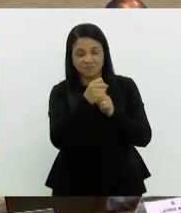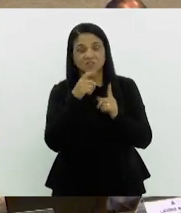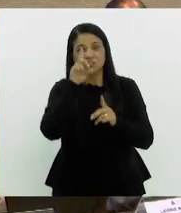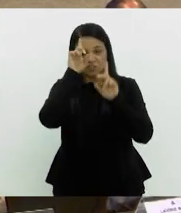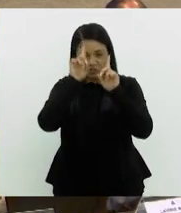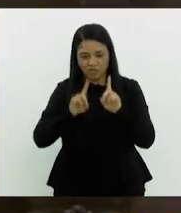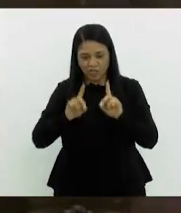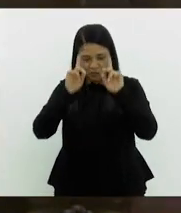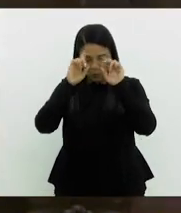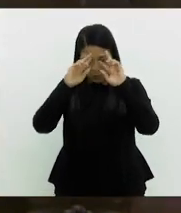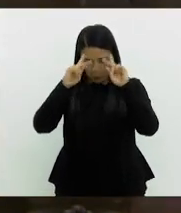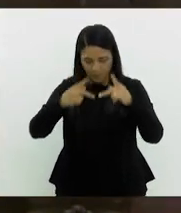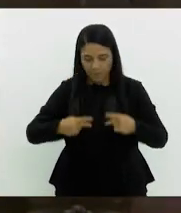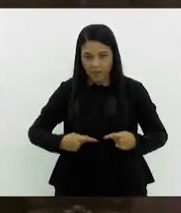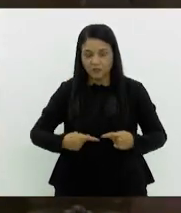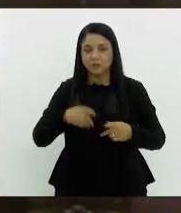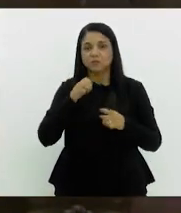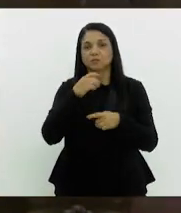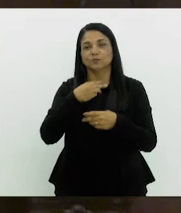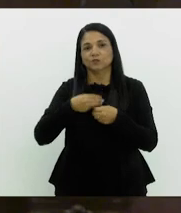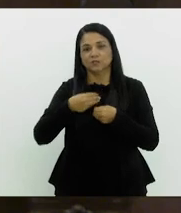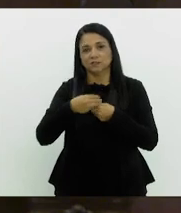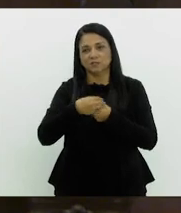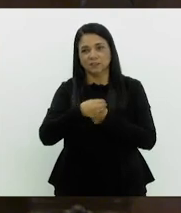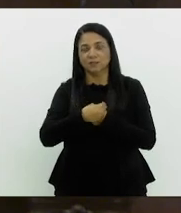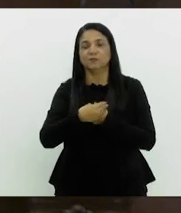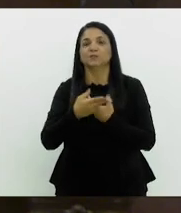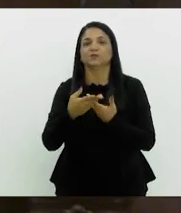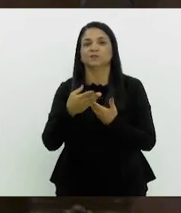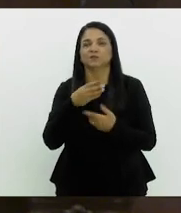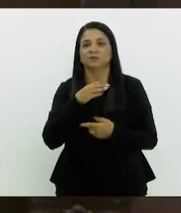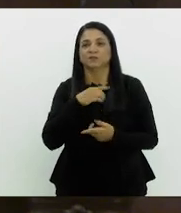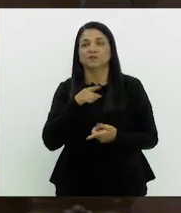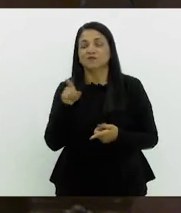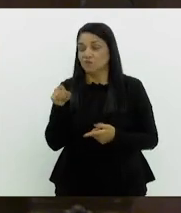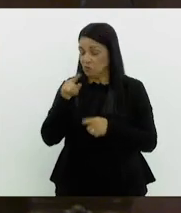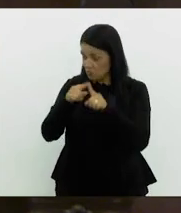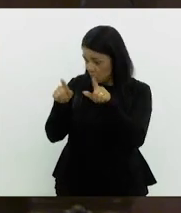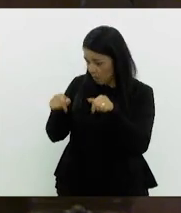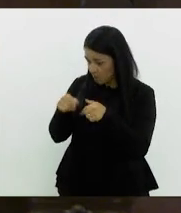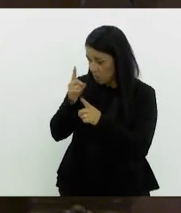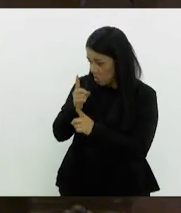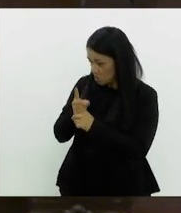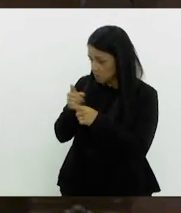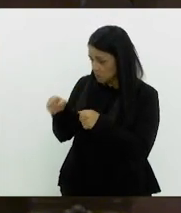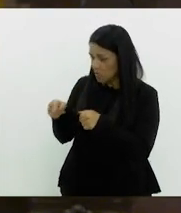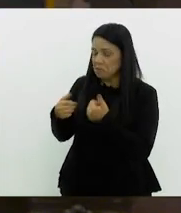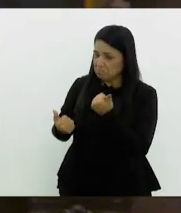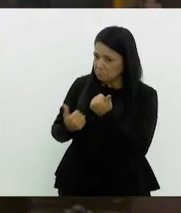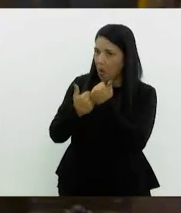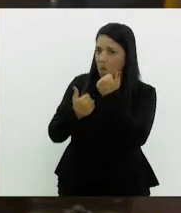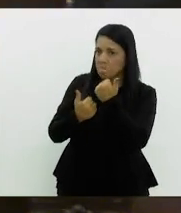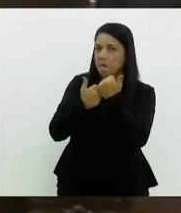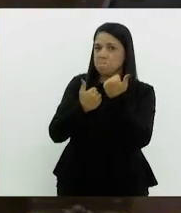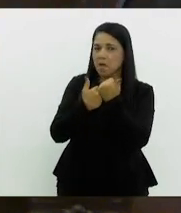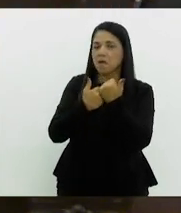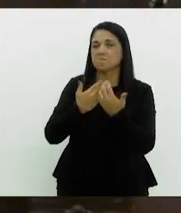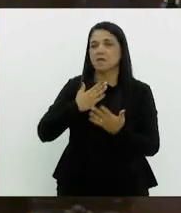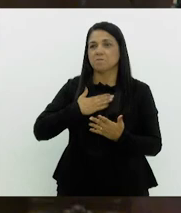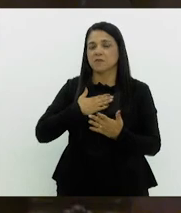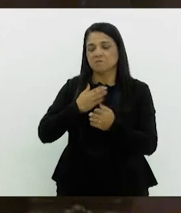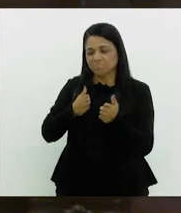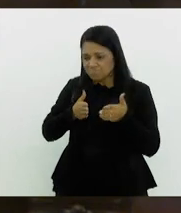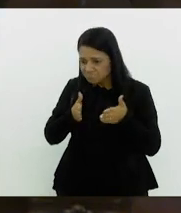do município do Rio de Janeiro. Foi no gabinete de Vossa Excelência que eu encontrei muito suporte para me